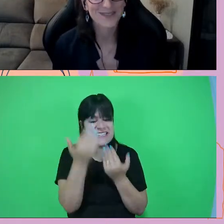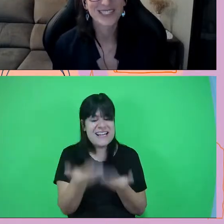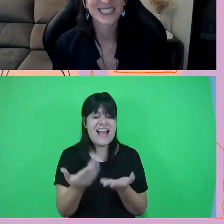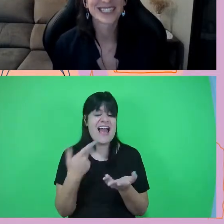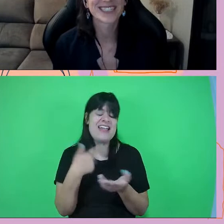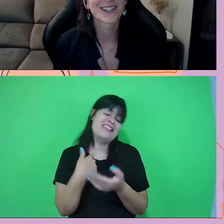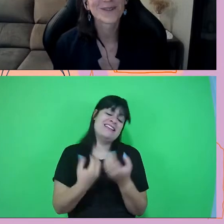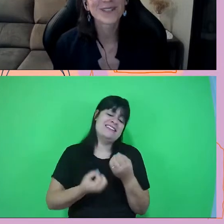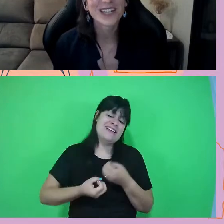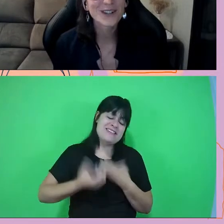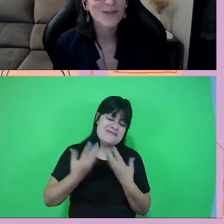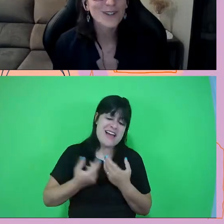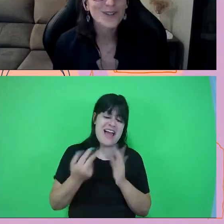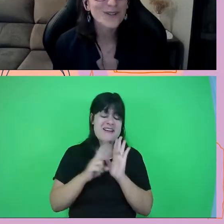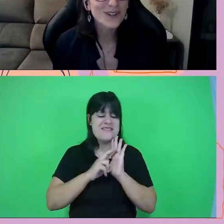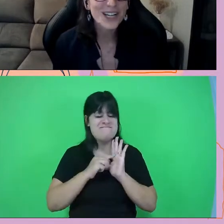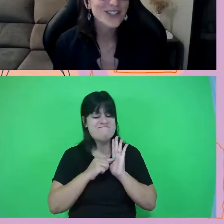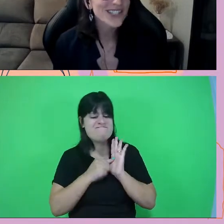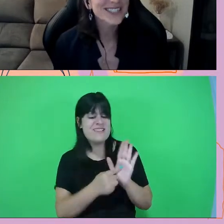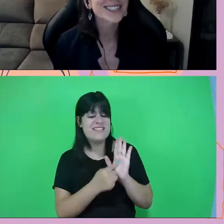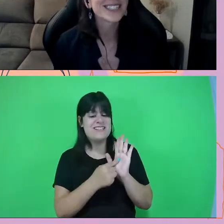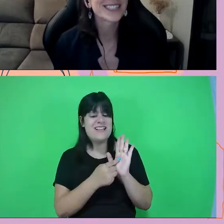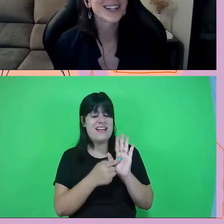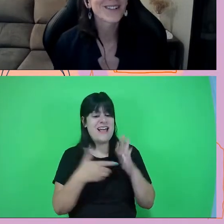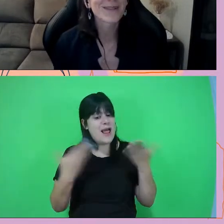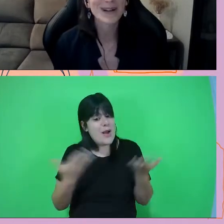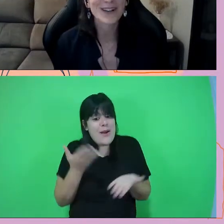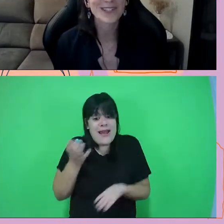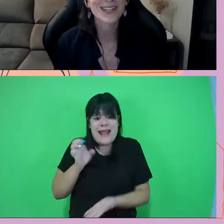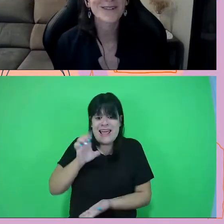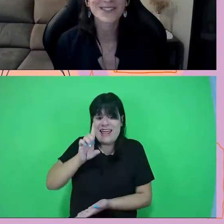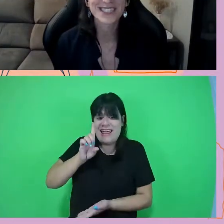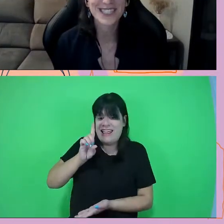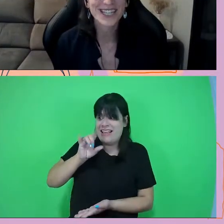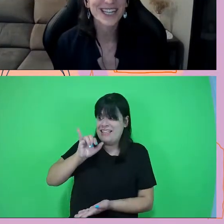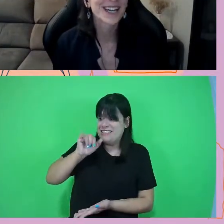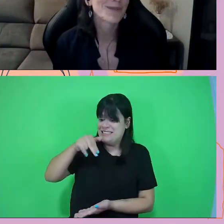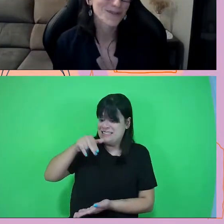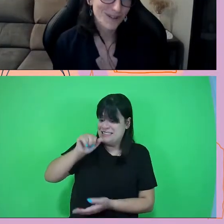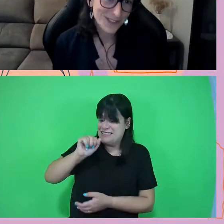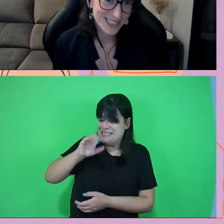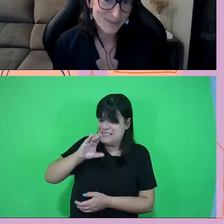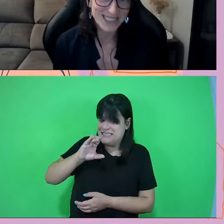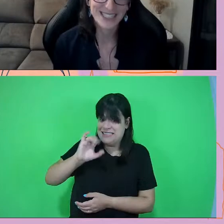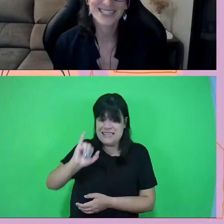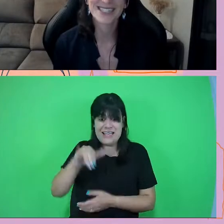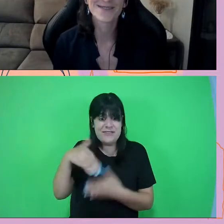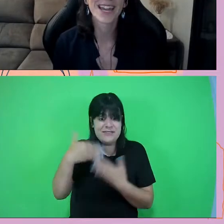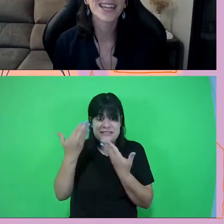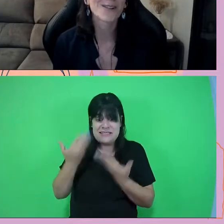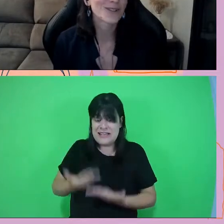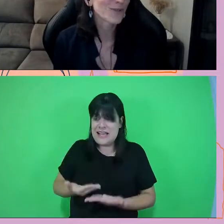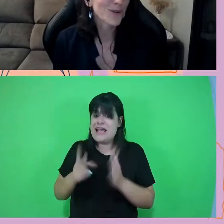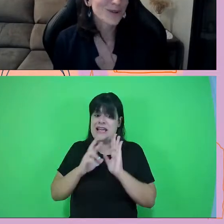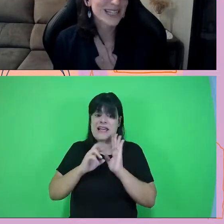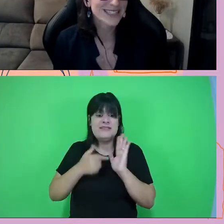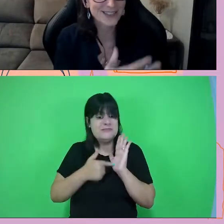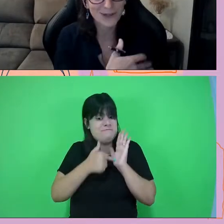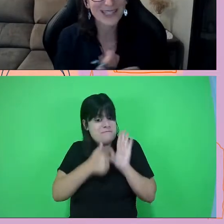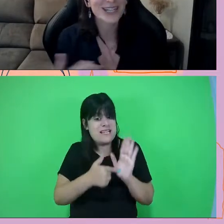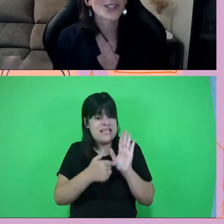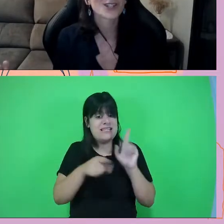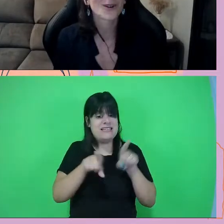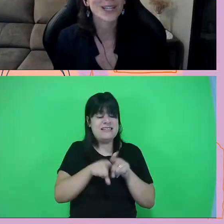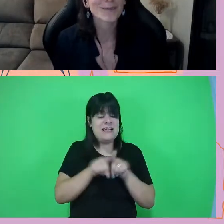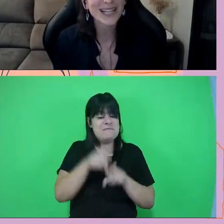fala, pela apresentação, e aí convido Ednancy, então, a palavra está com você, por favor, se apresente também e conte um pouco dessa